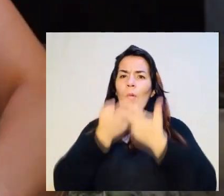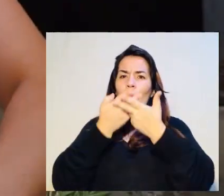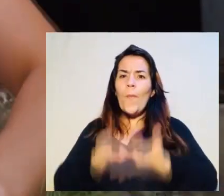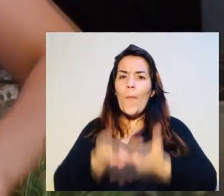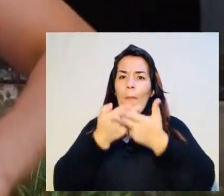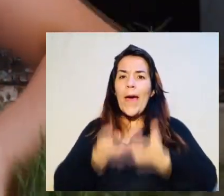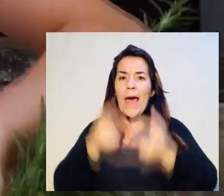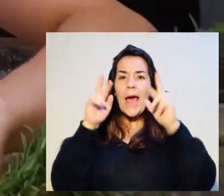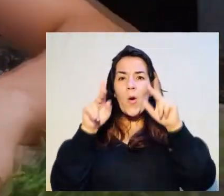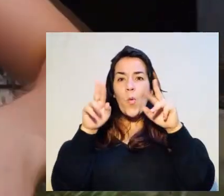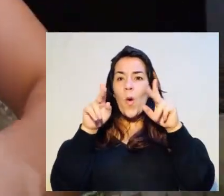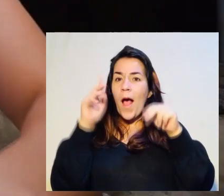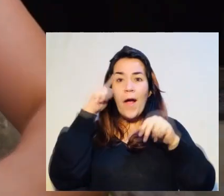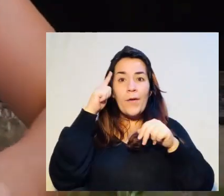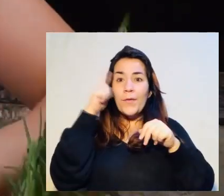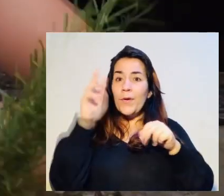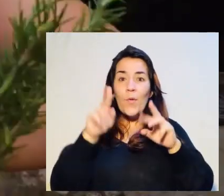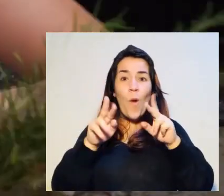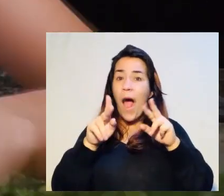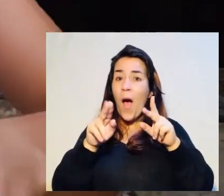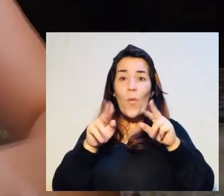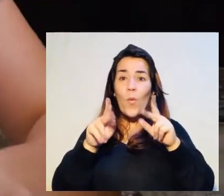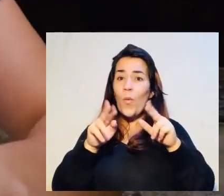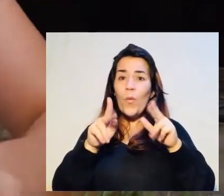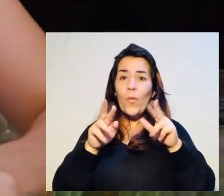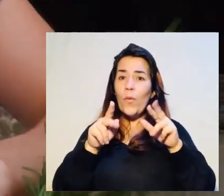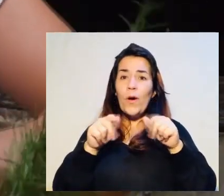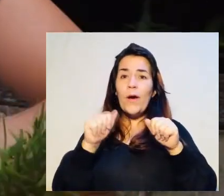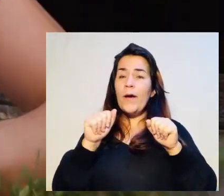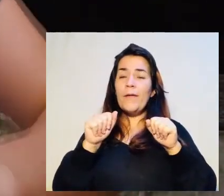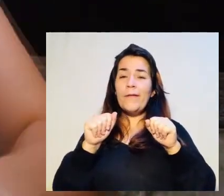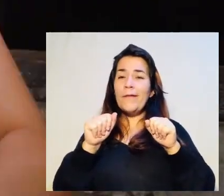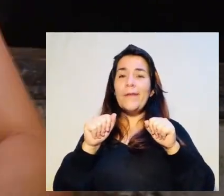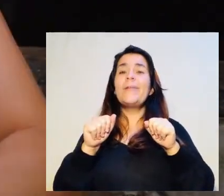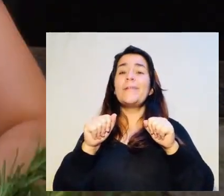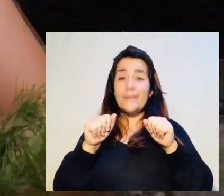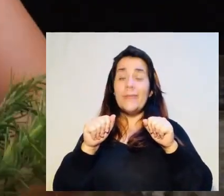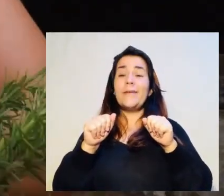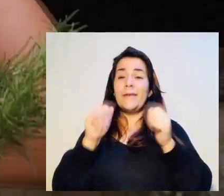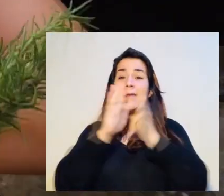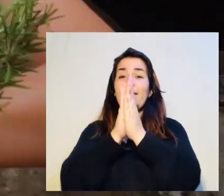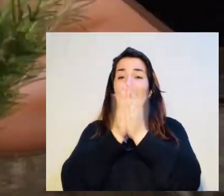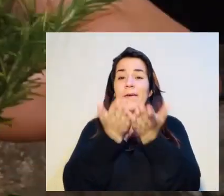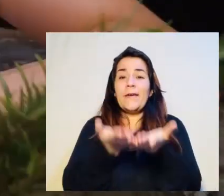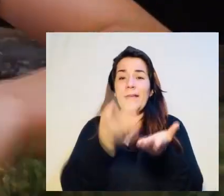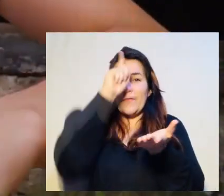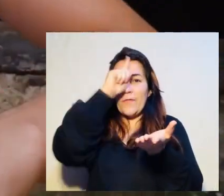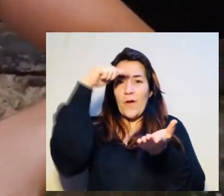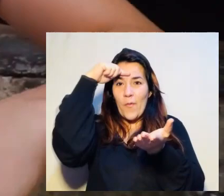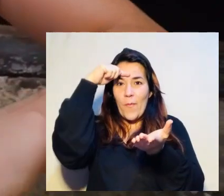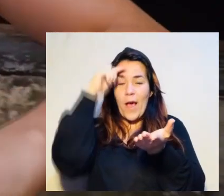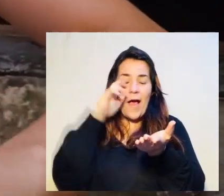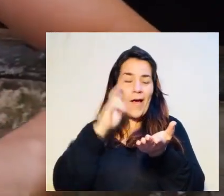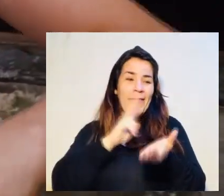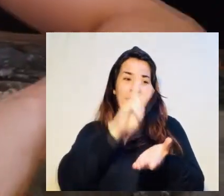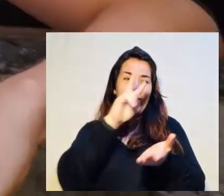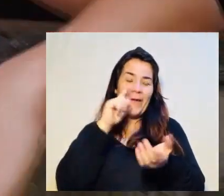deu a mesma pesagem que estava na Farmacopeia Brasileira, que é a nossa Bíblia